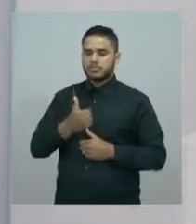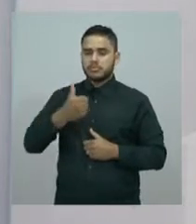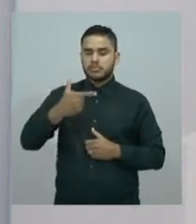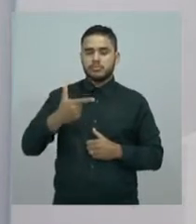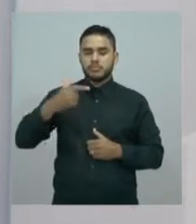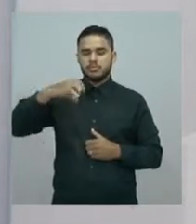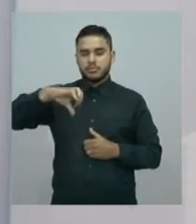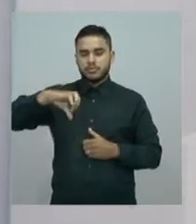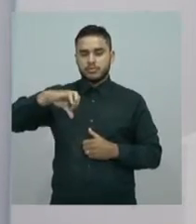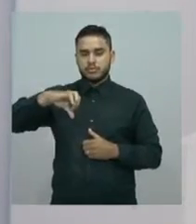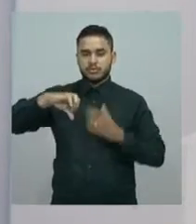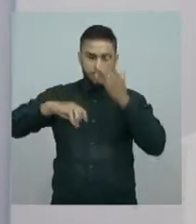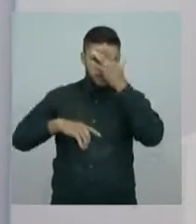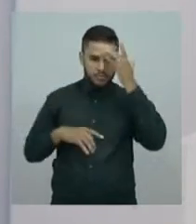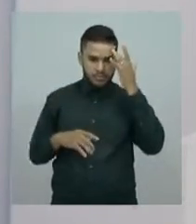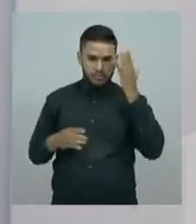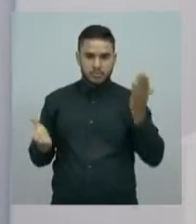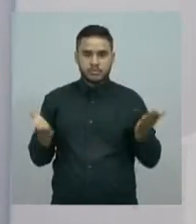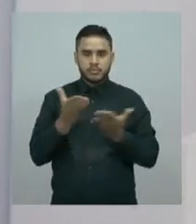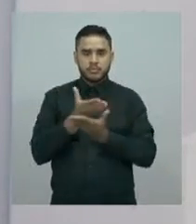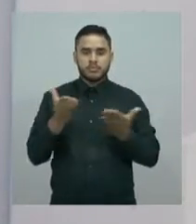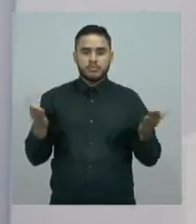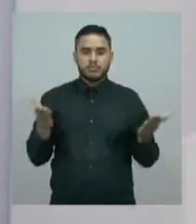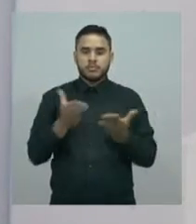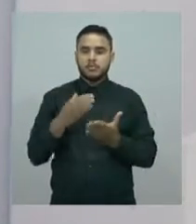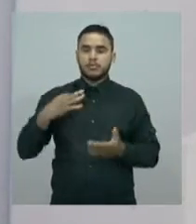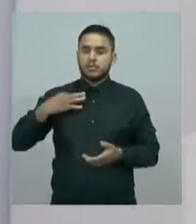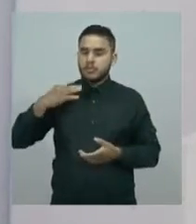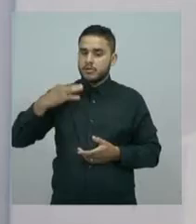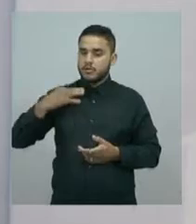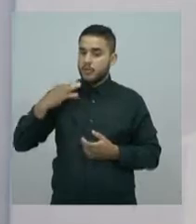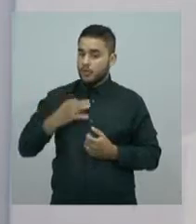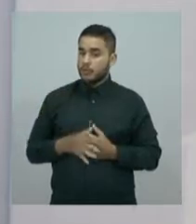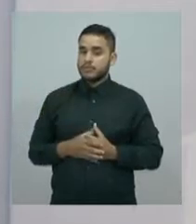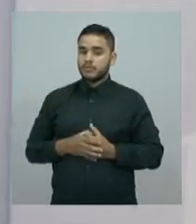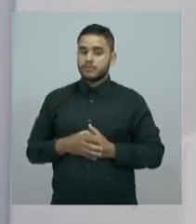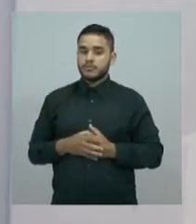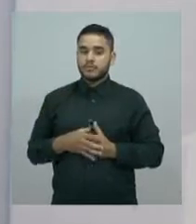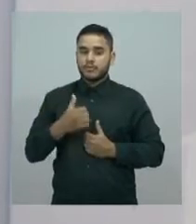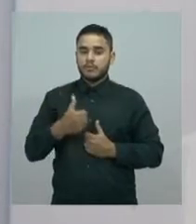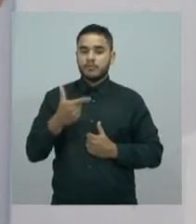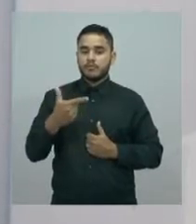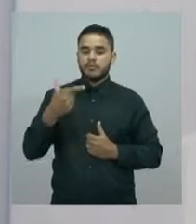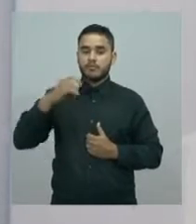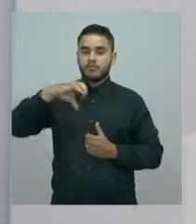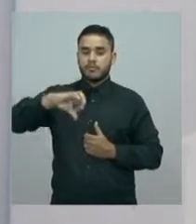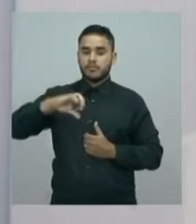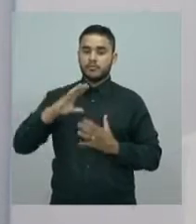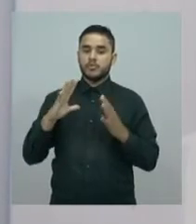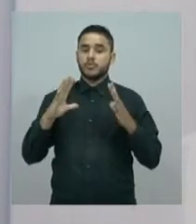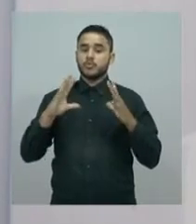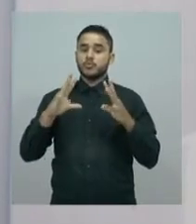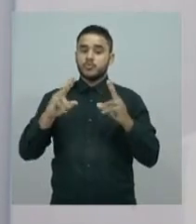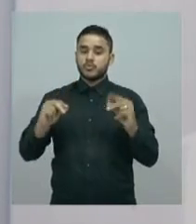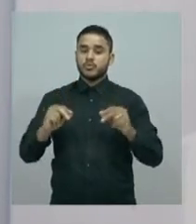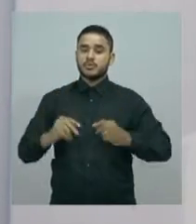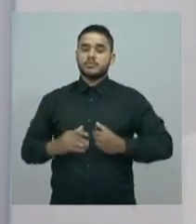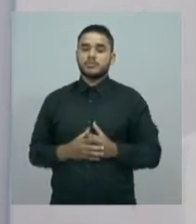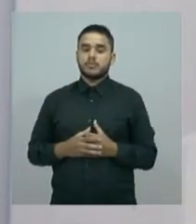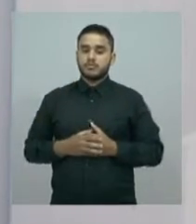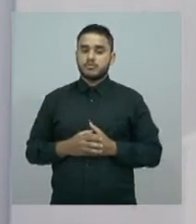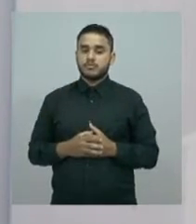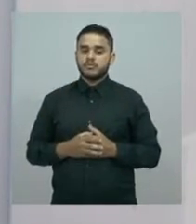129 mediadores, que, como eu já falei, eles são voluntários, né? Nós temos 129 ao todo, em todo o programa,